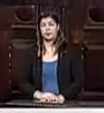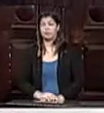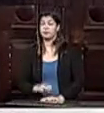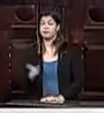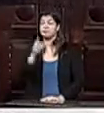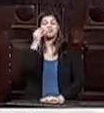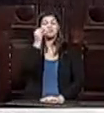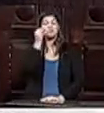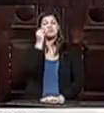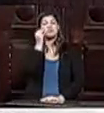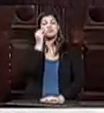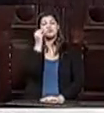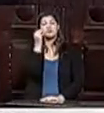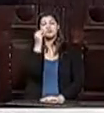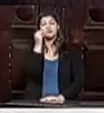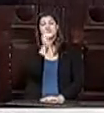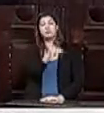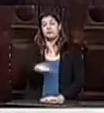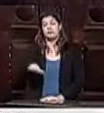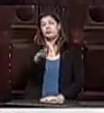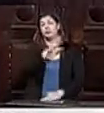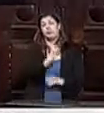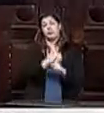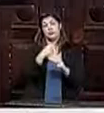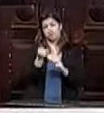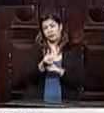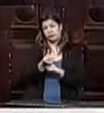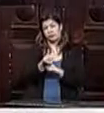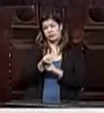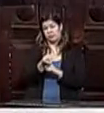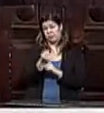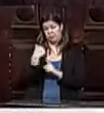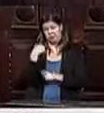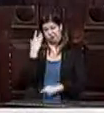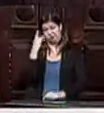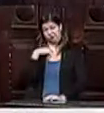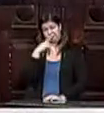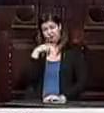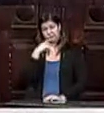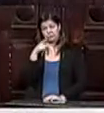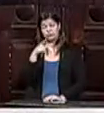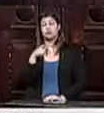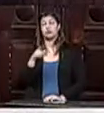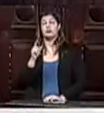tenta mostrar para a sociedade, não vai conseguir, que